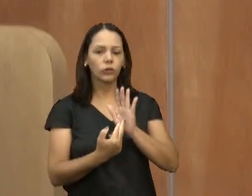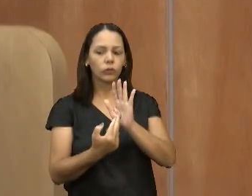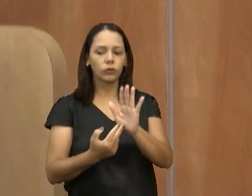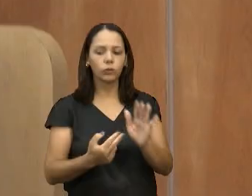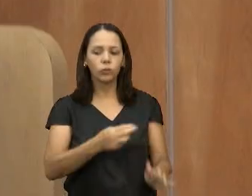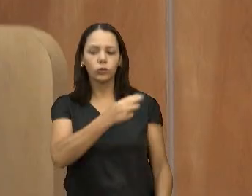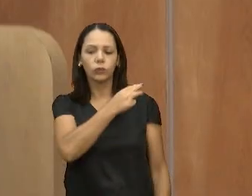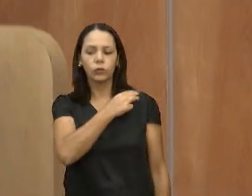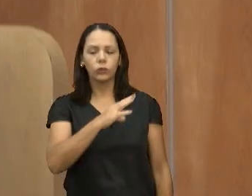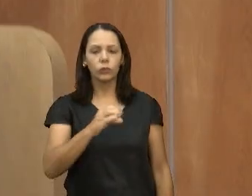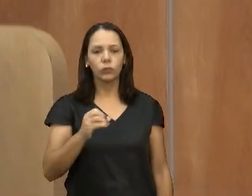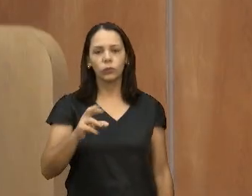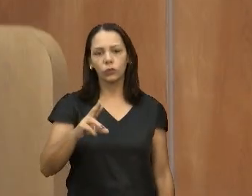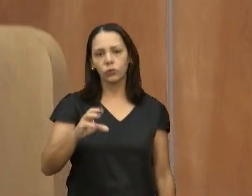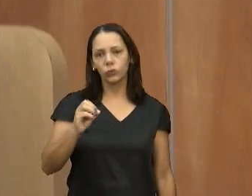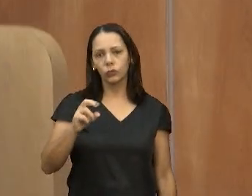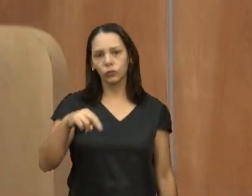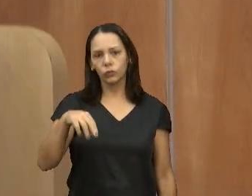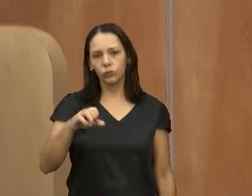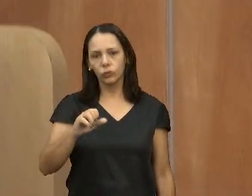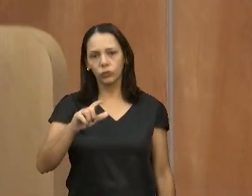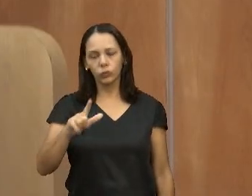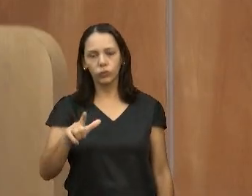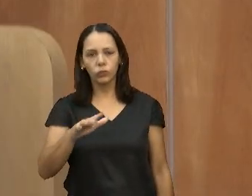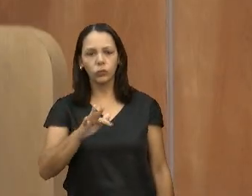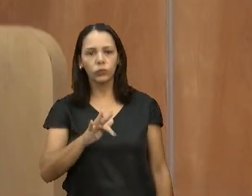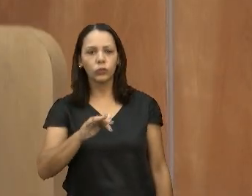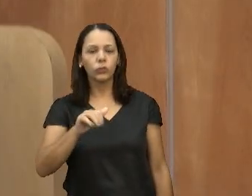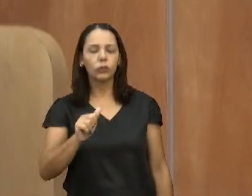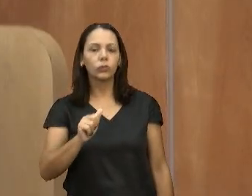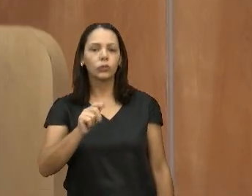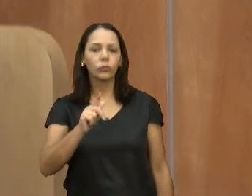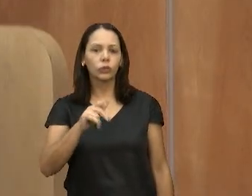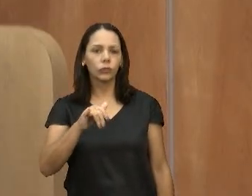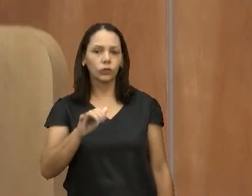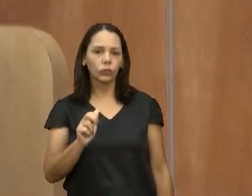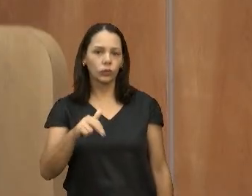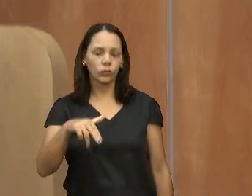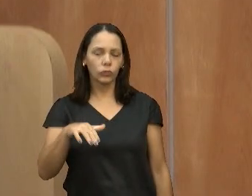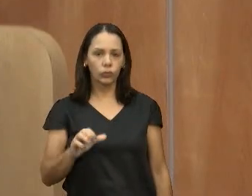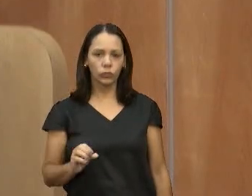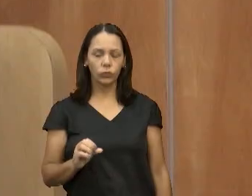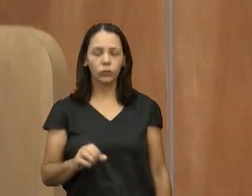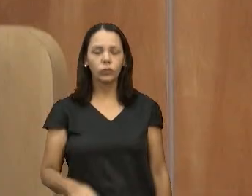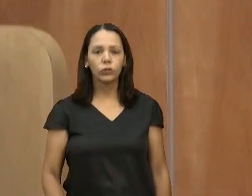Pereira, comandante do 41º Batalhão da Polícia Militar do Interior.